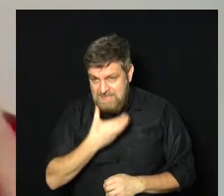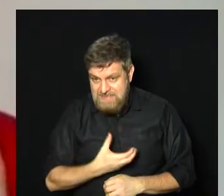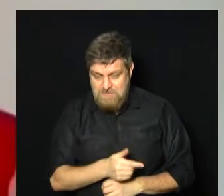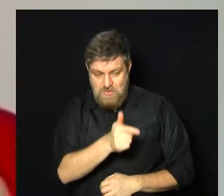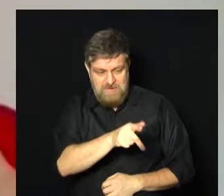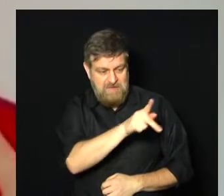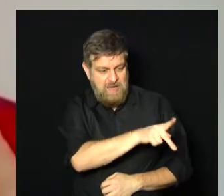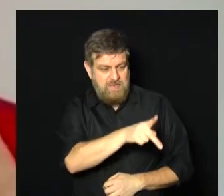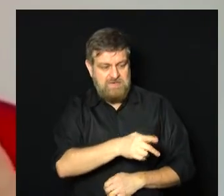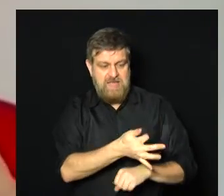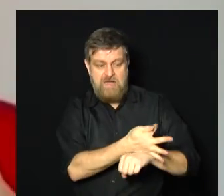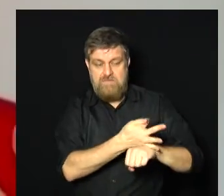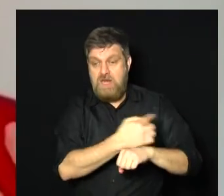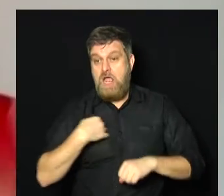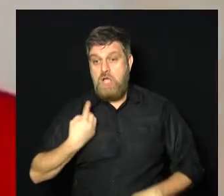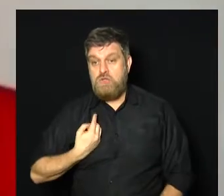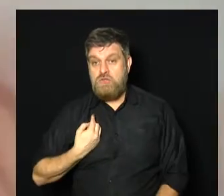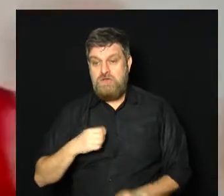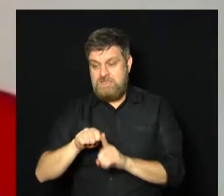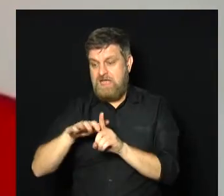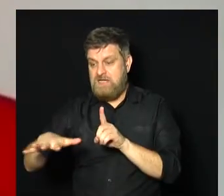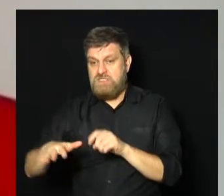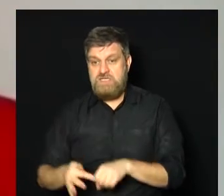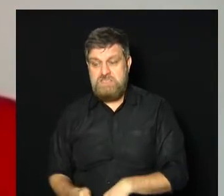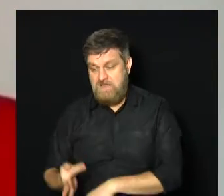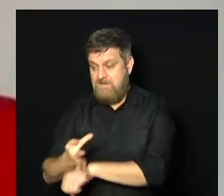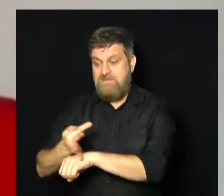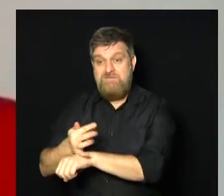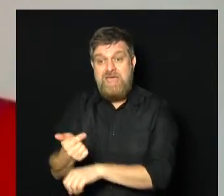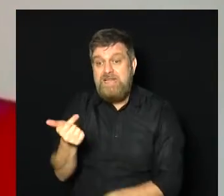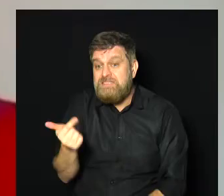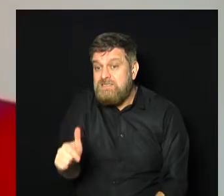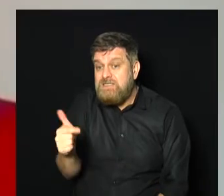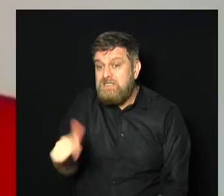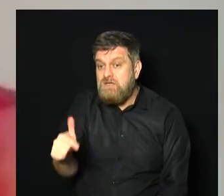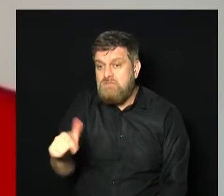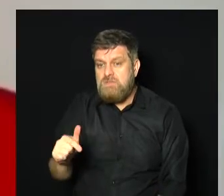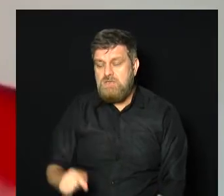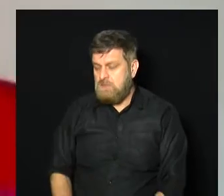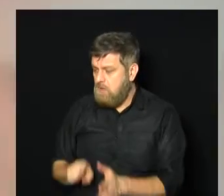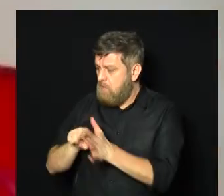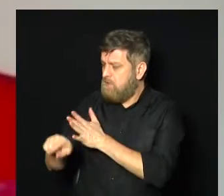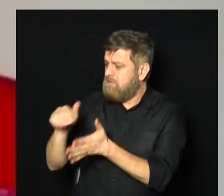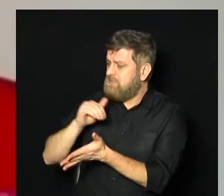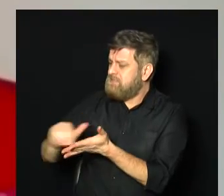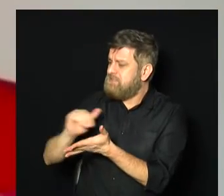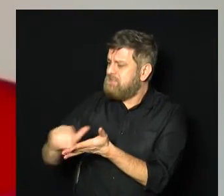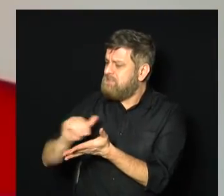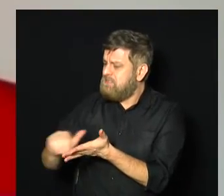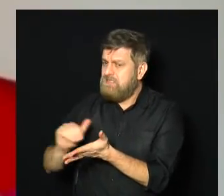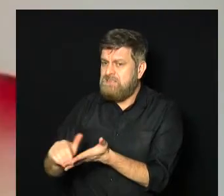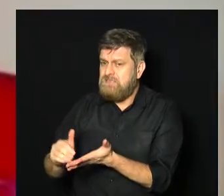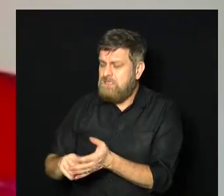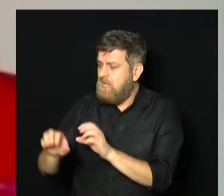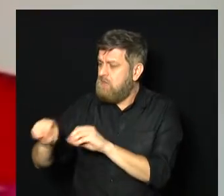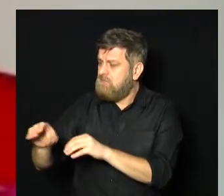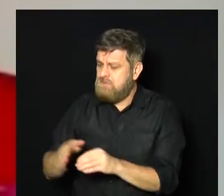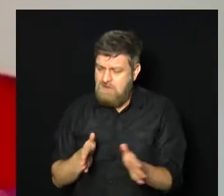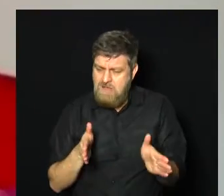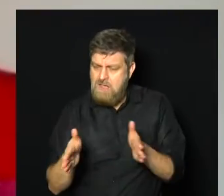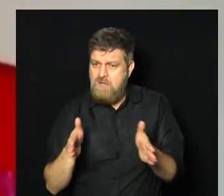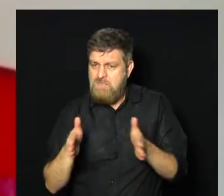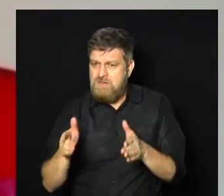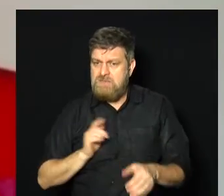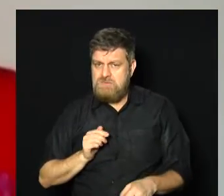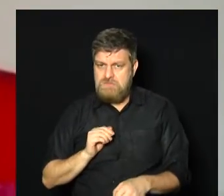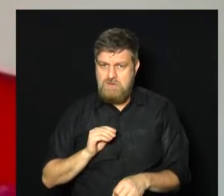nós, as agentes, nós não temos. Aí a gente questiona a secretaria dizendo, então, nesse período não tem educação? Nesse período é só